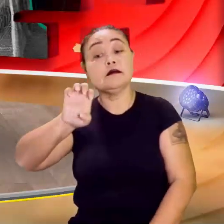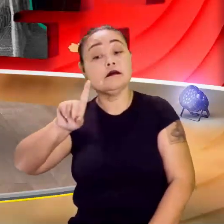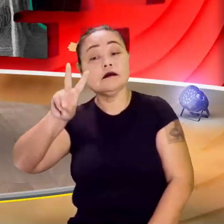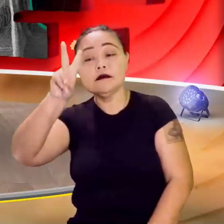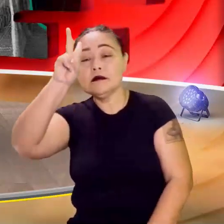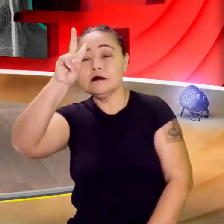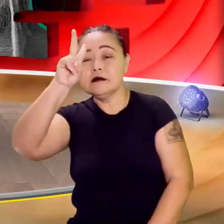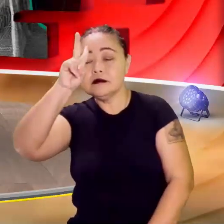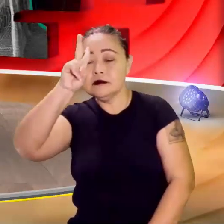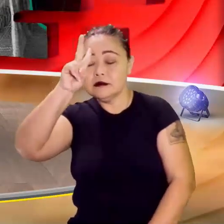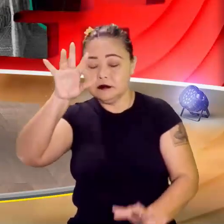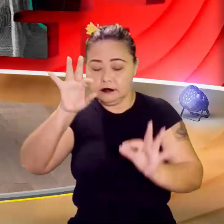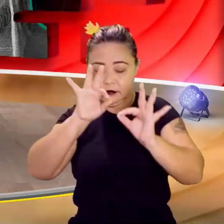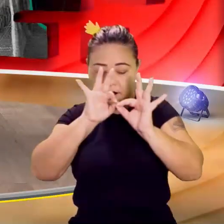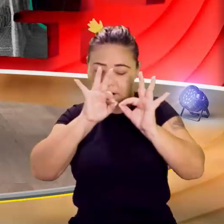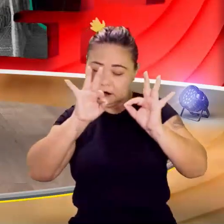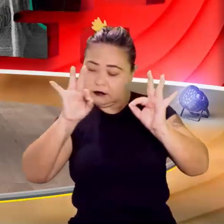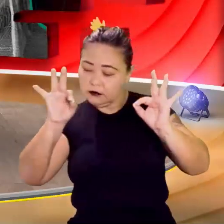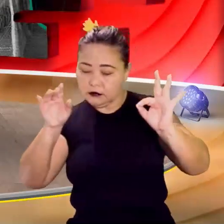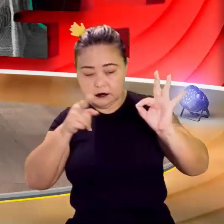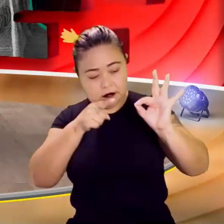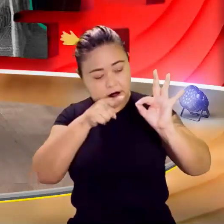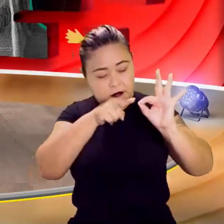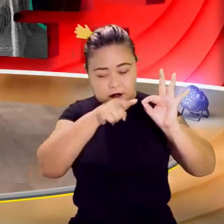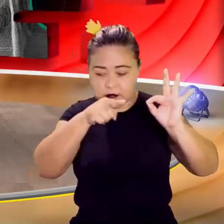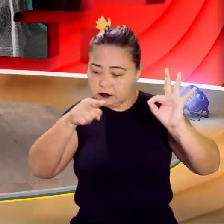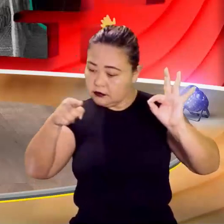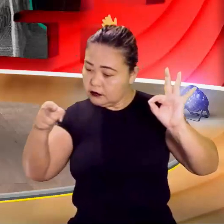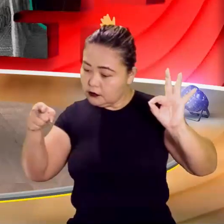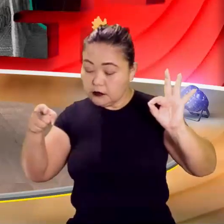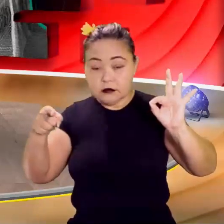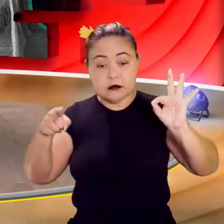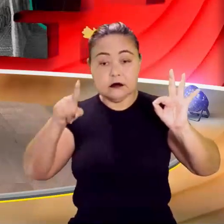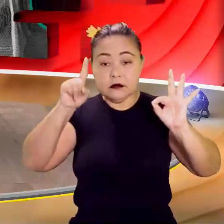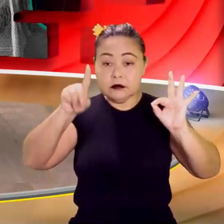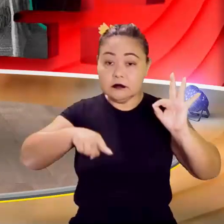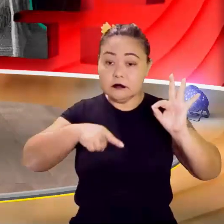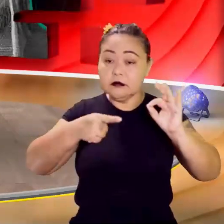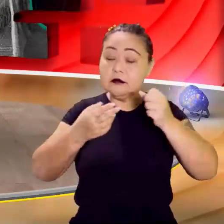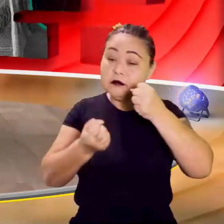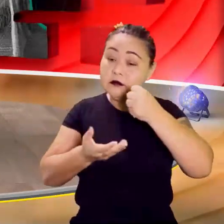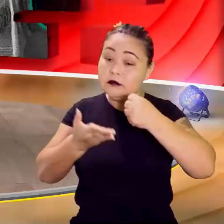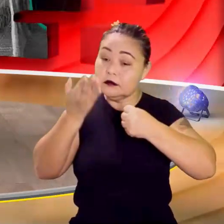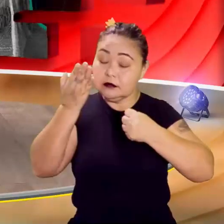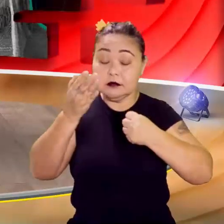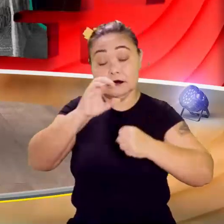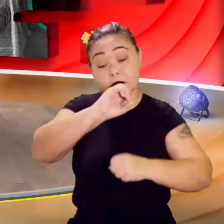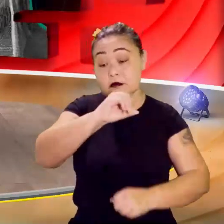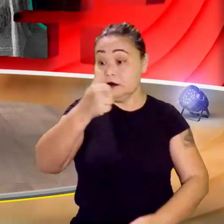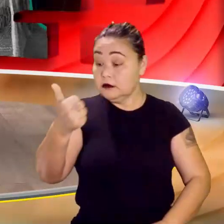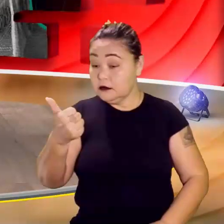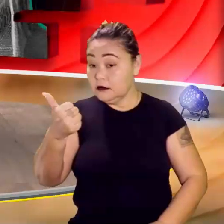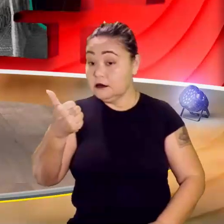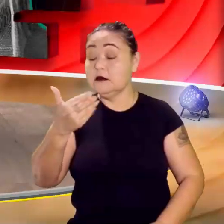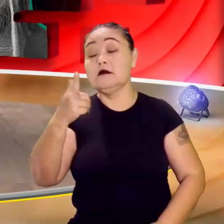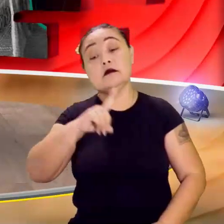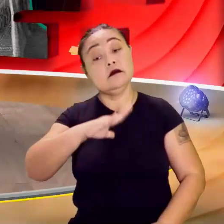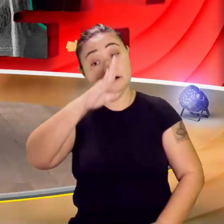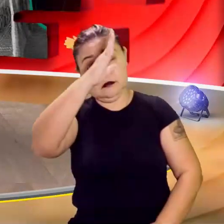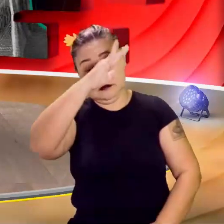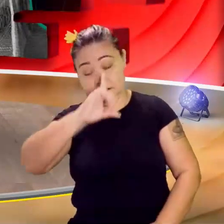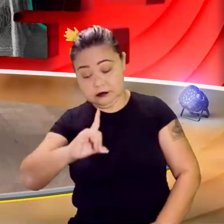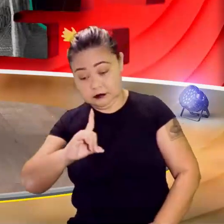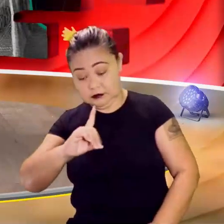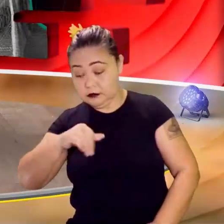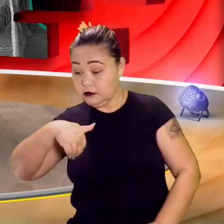lembrei daquela reta numerada. Fiquei na dúvida agora, porque assim, na exponencial... Quem está entre 0 e 1, decrescente.